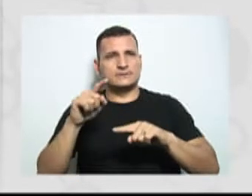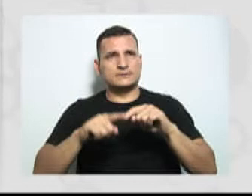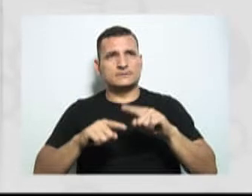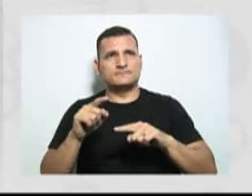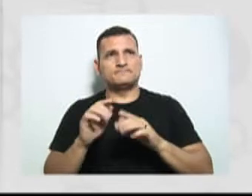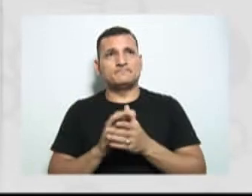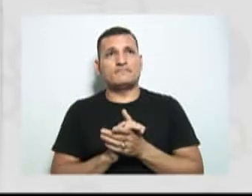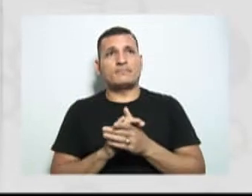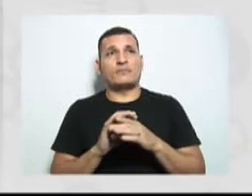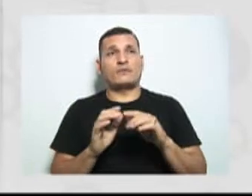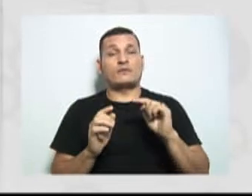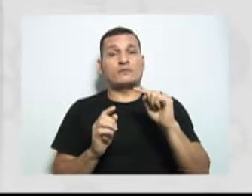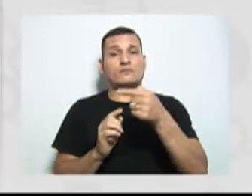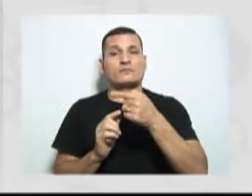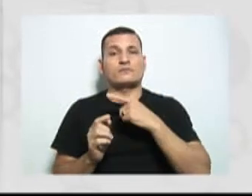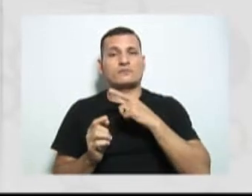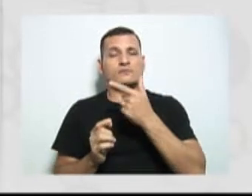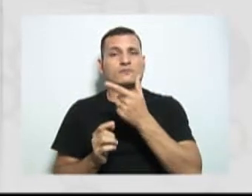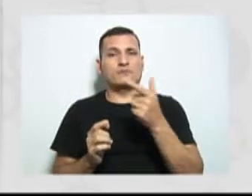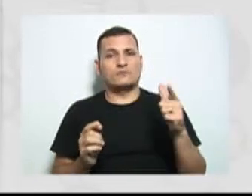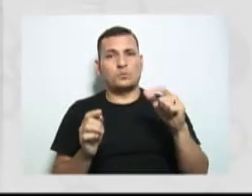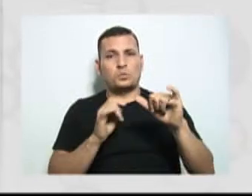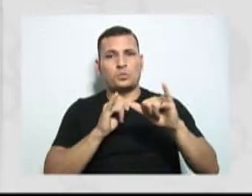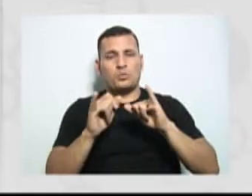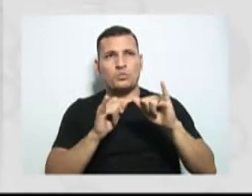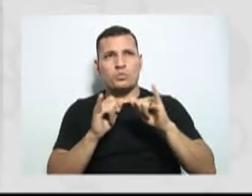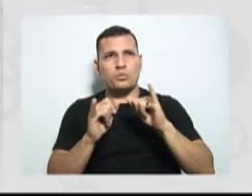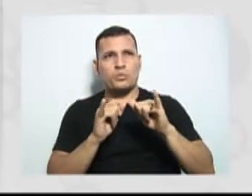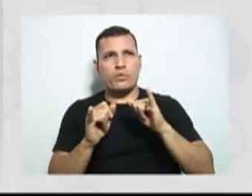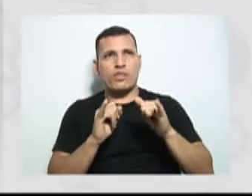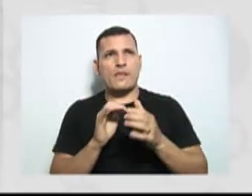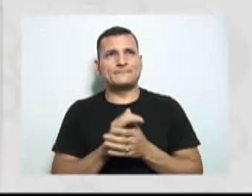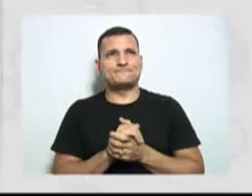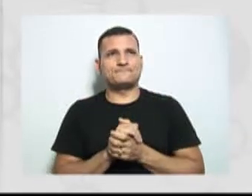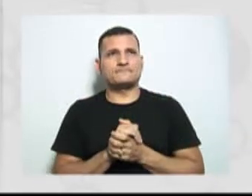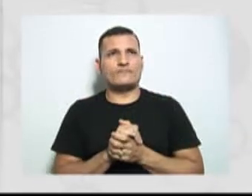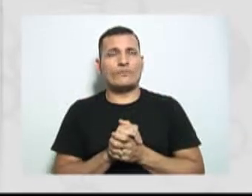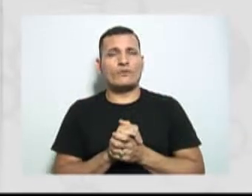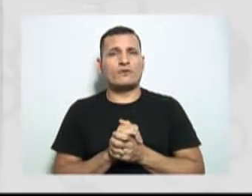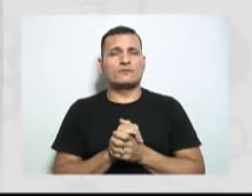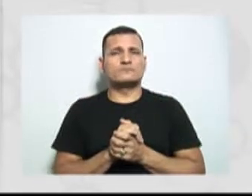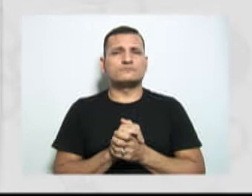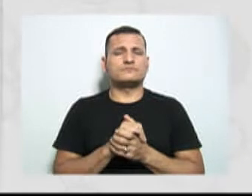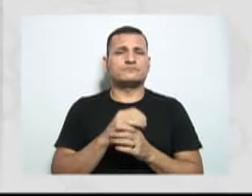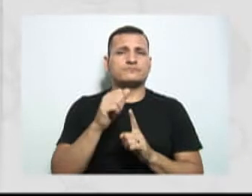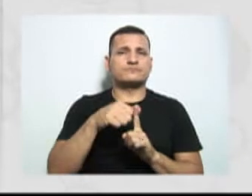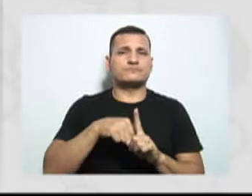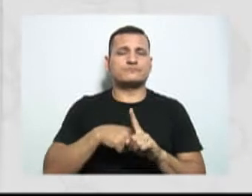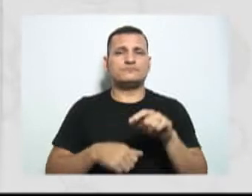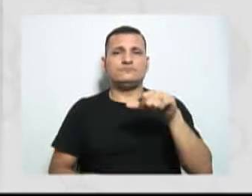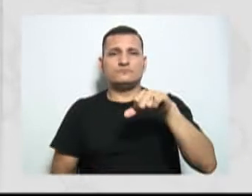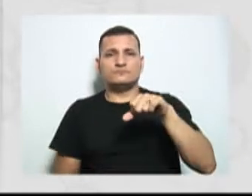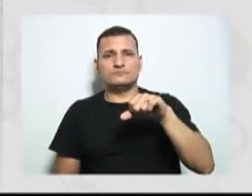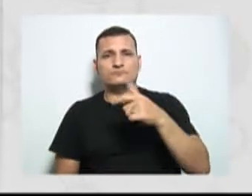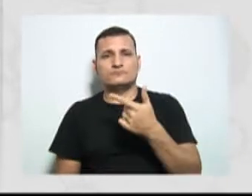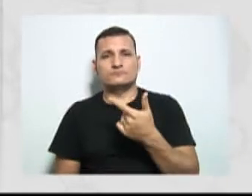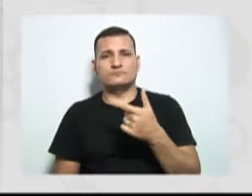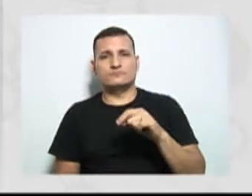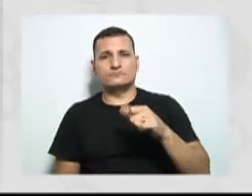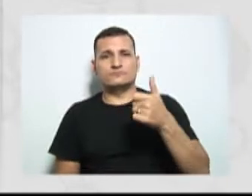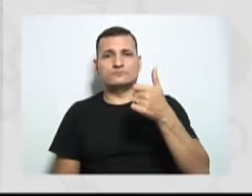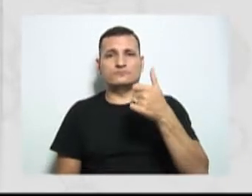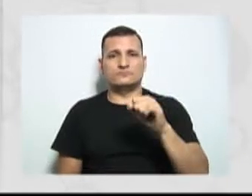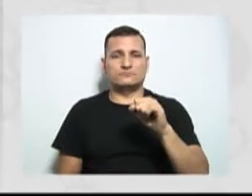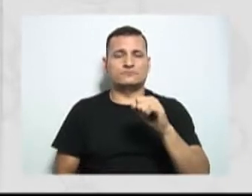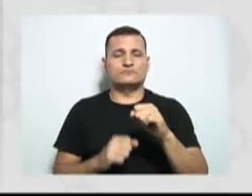Outras informações, que ele está querendo dizer o quê? No mês 9 de 2018, a cooperativa, vamos lá,